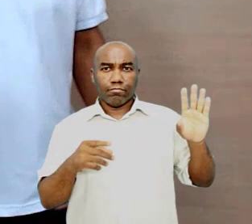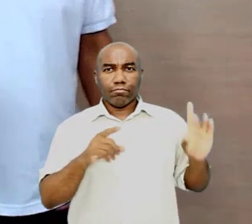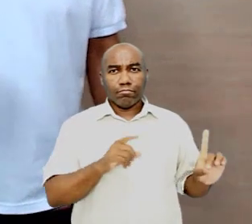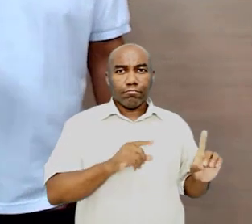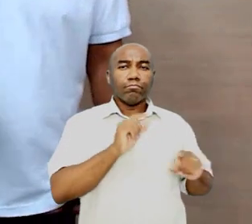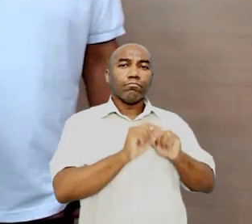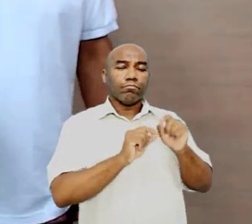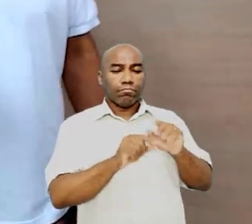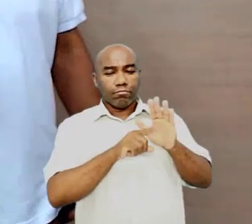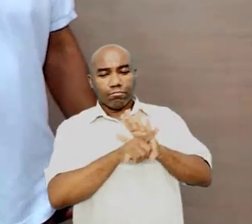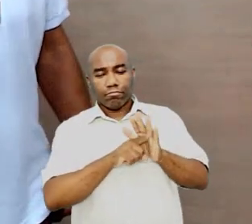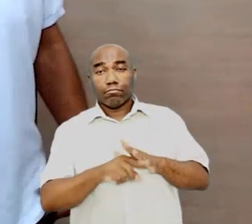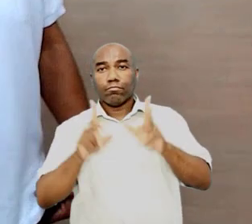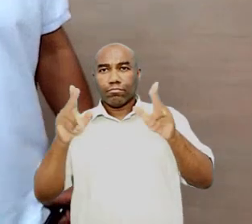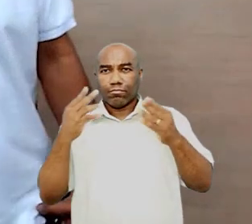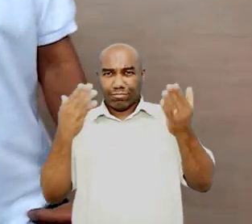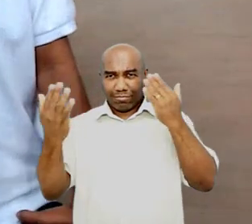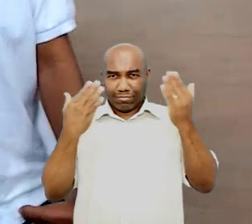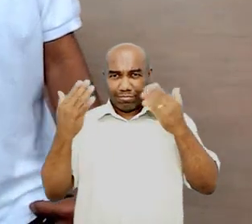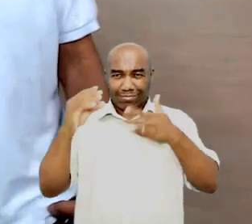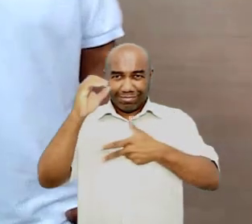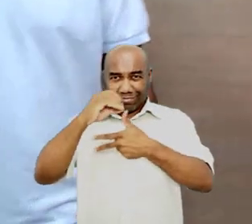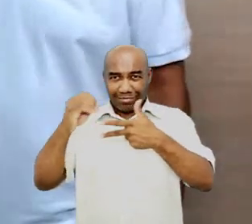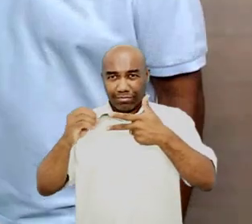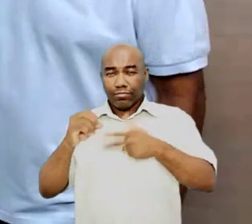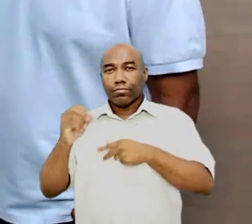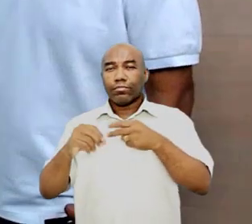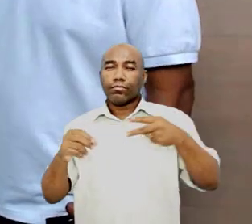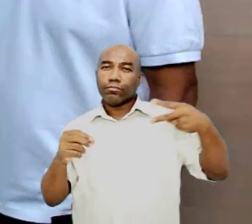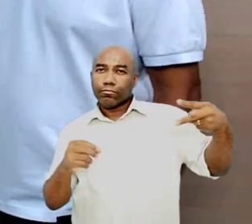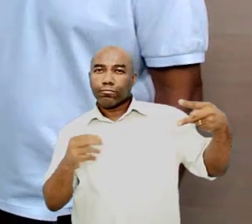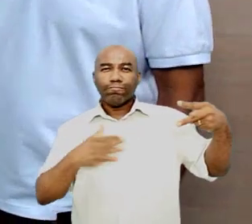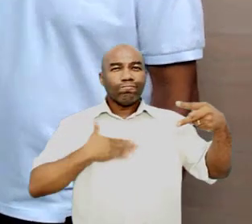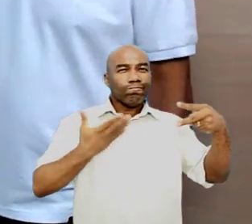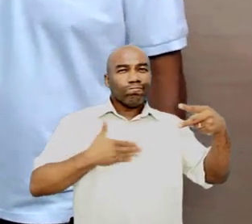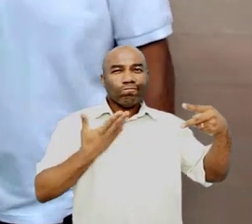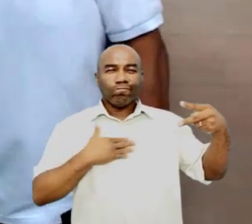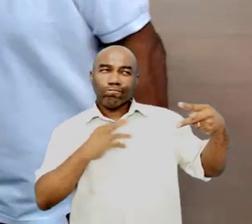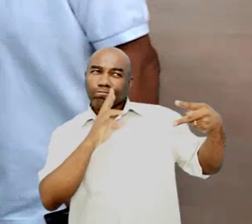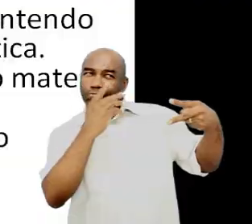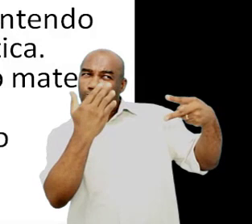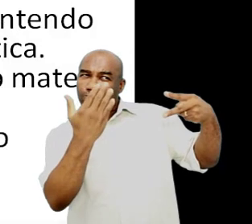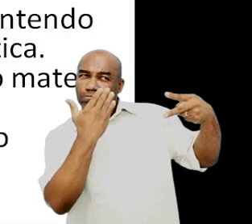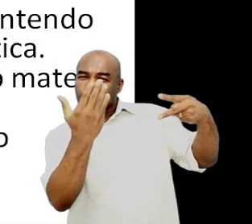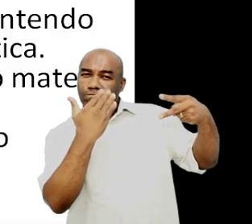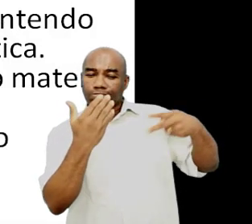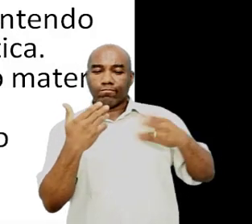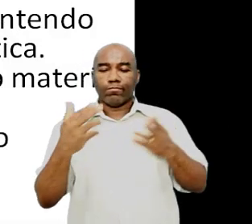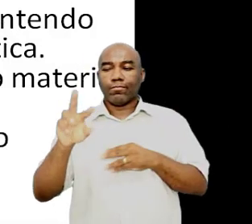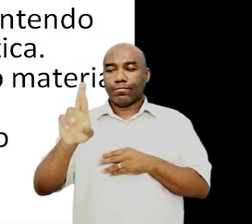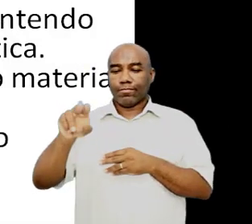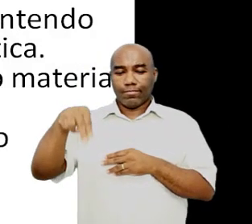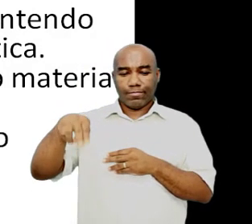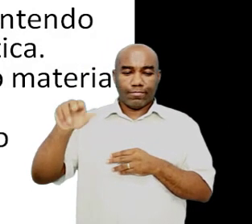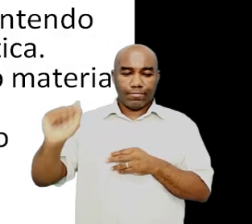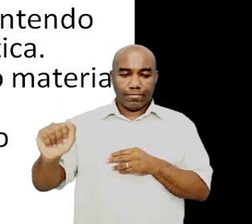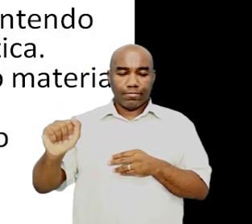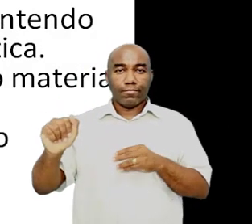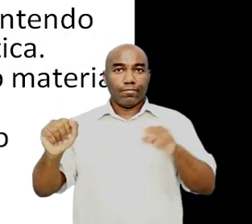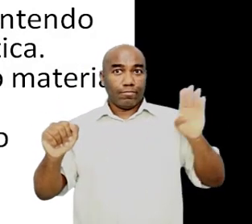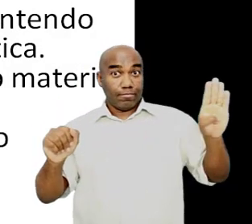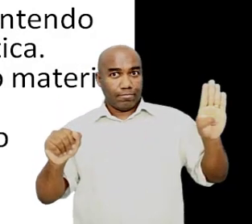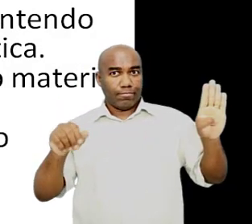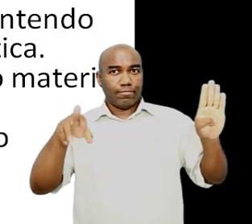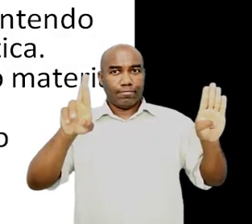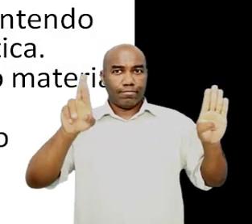No Enem, pessoal, sempre se vai ficar entre duas. Aí, primeira, a B. RNA como material